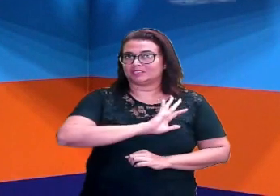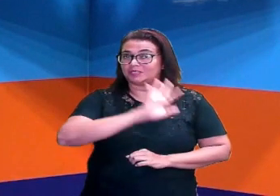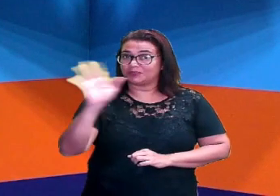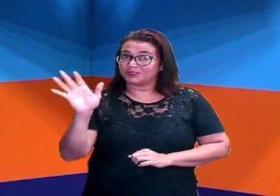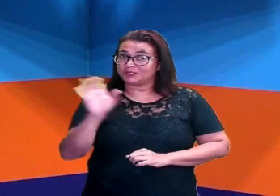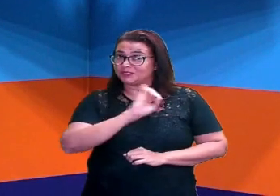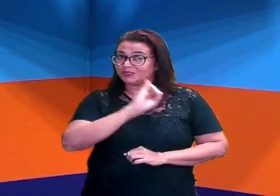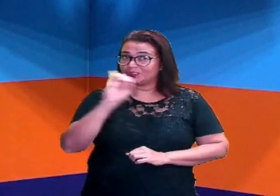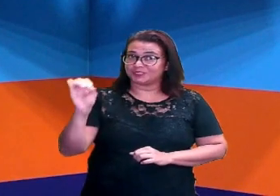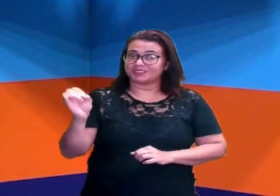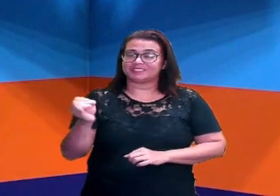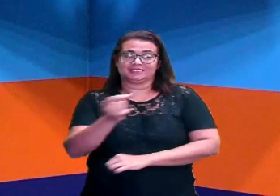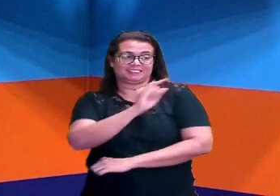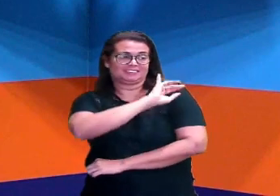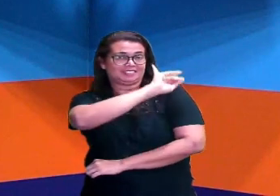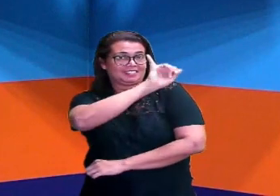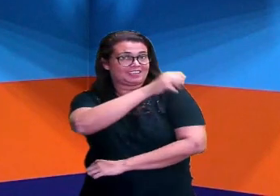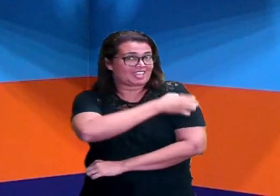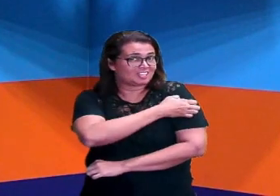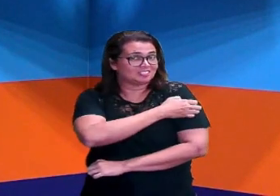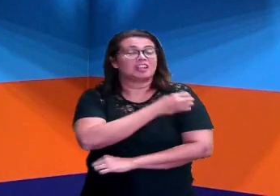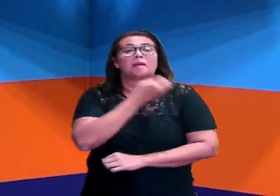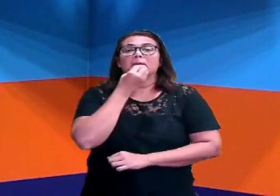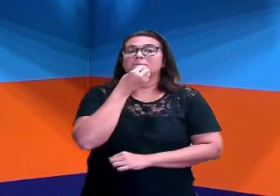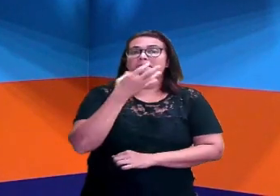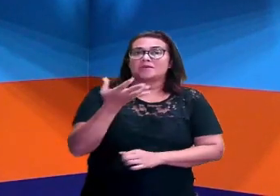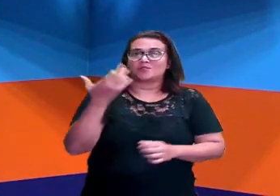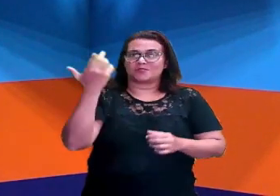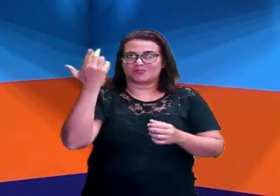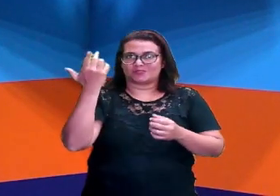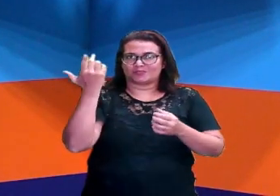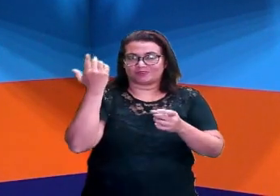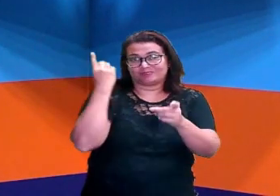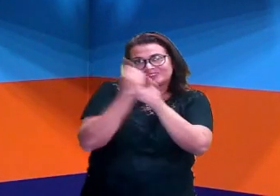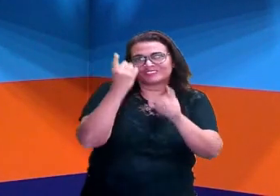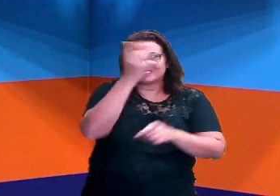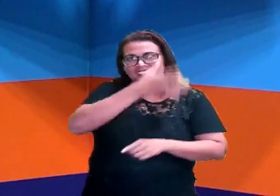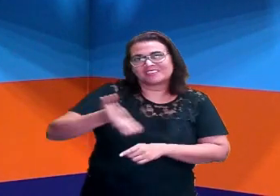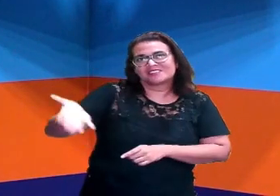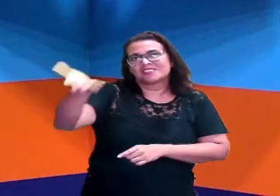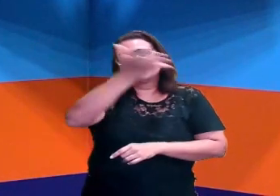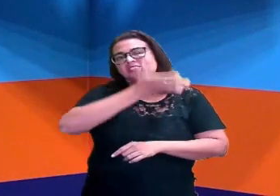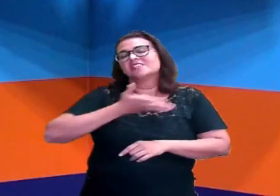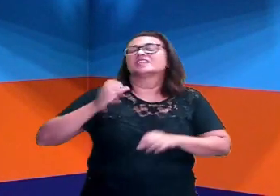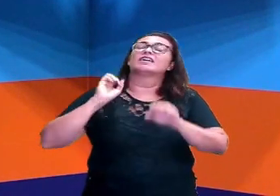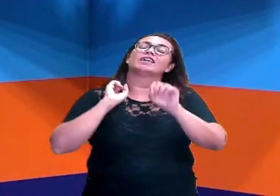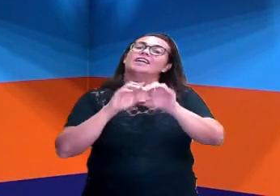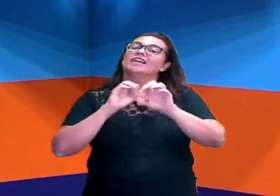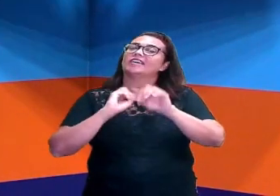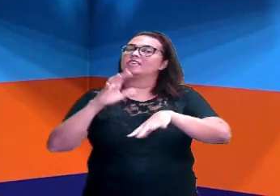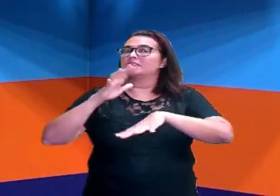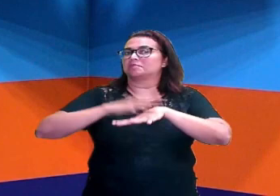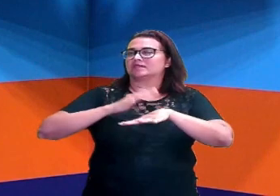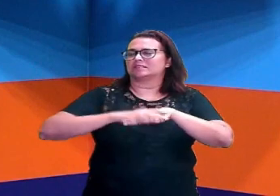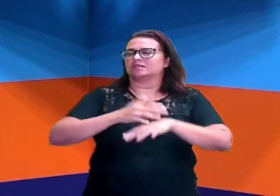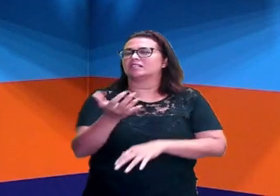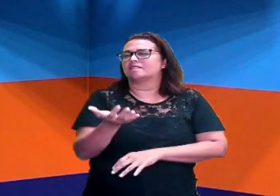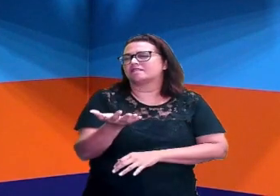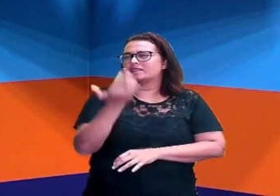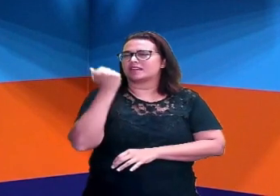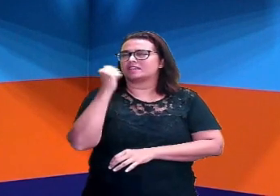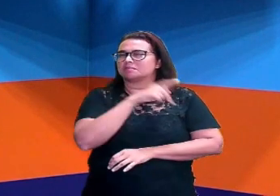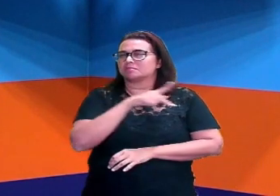E aí, turma da EJA, que bom estar aqui de novo com vocês para mais uma aula de matemática. Então vem